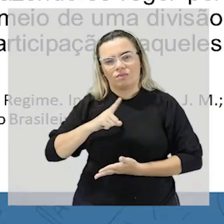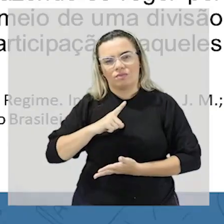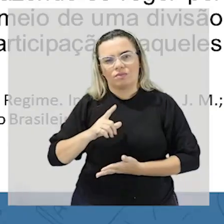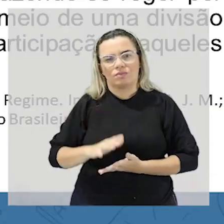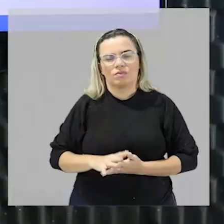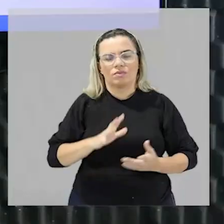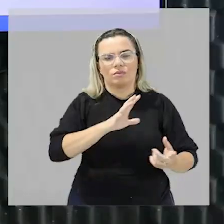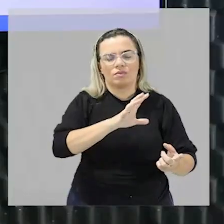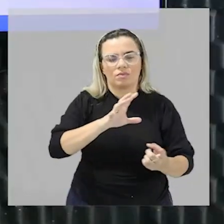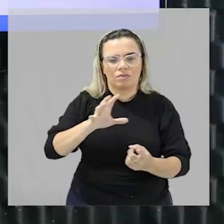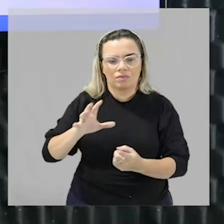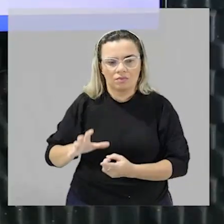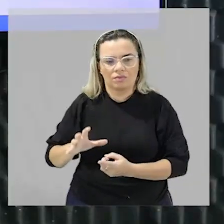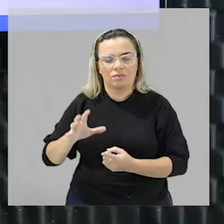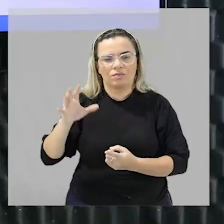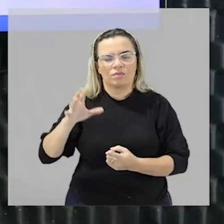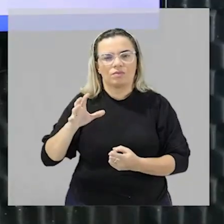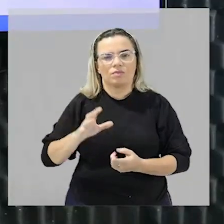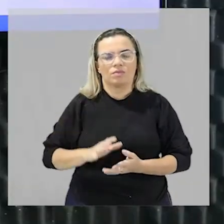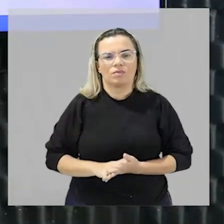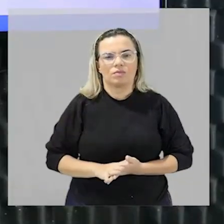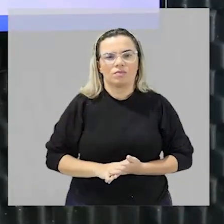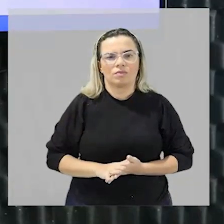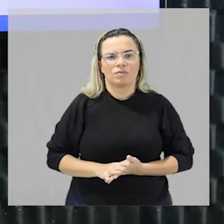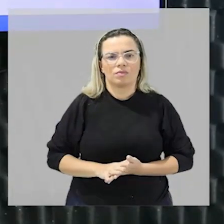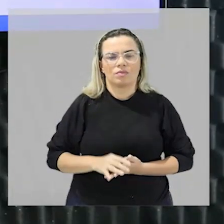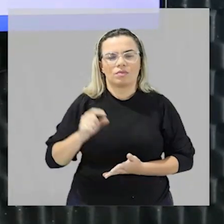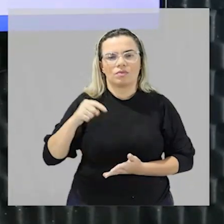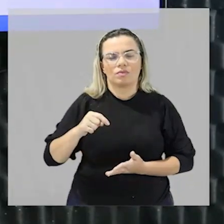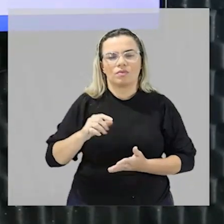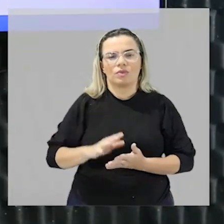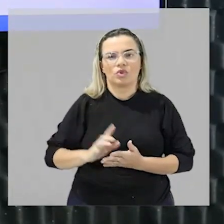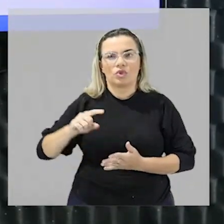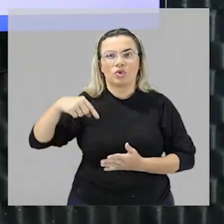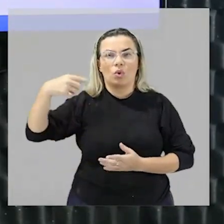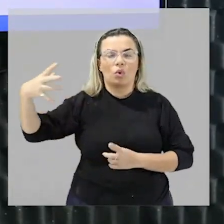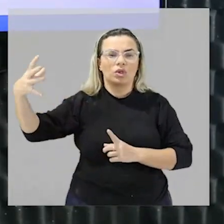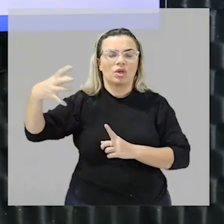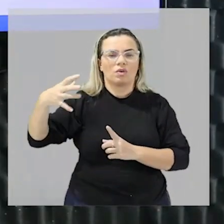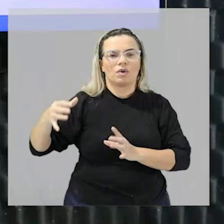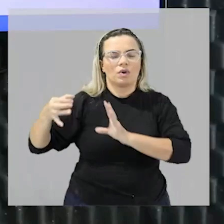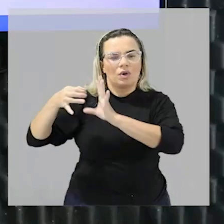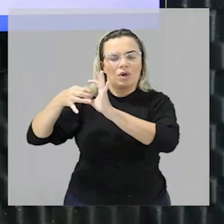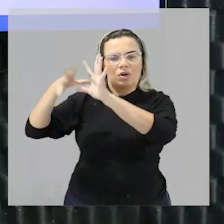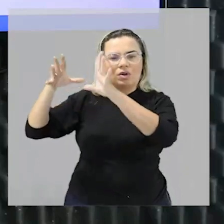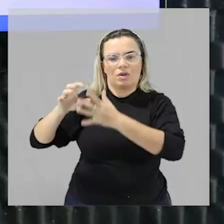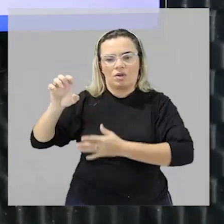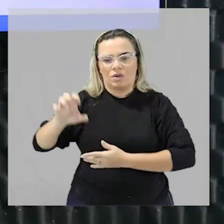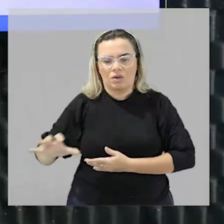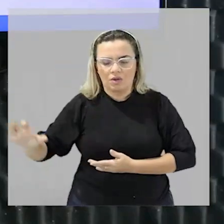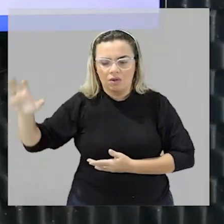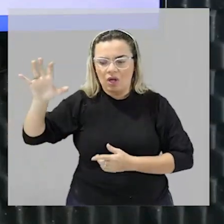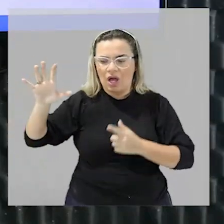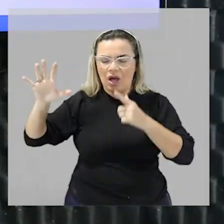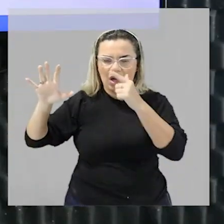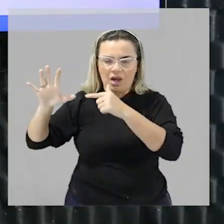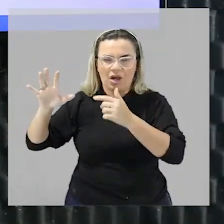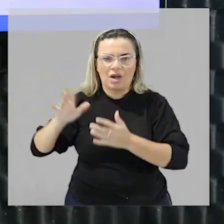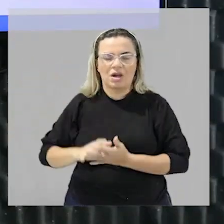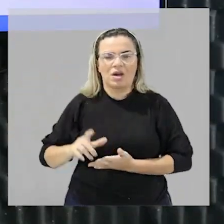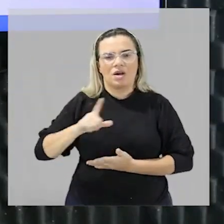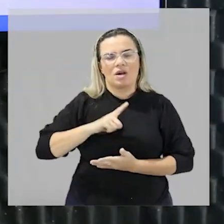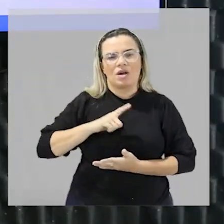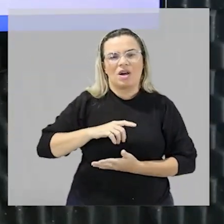inspiração, de certa forma, de modelos liberais. Há uma pressão, porque na Europa você está tendo uma série